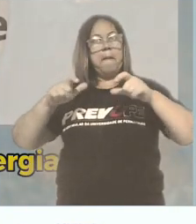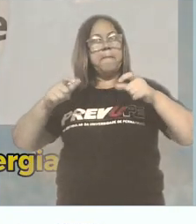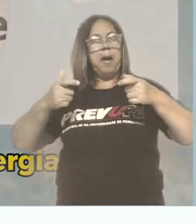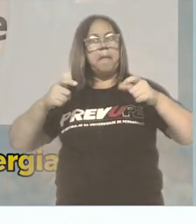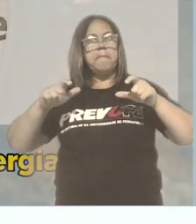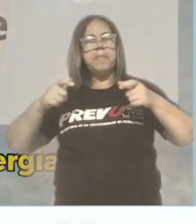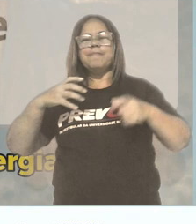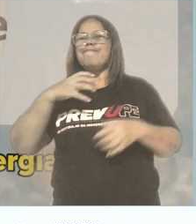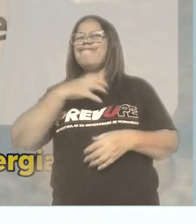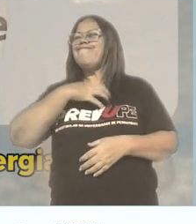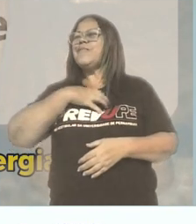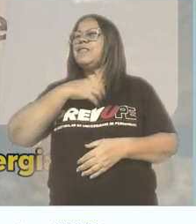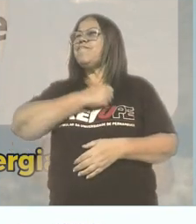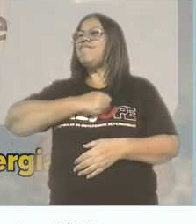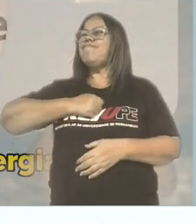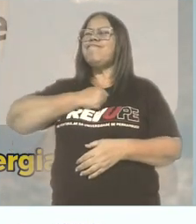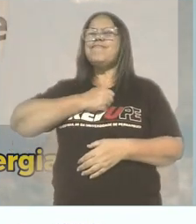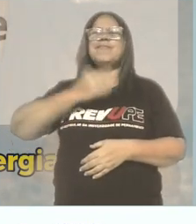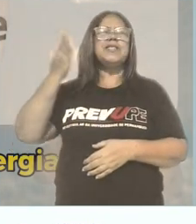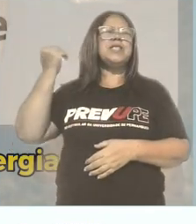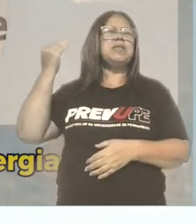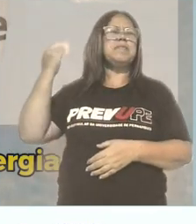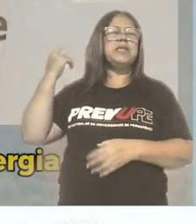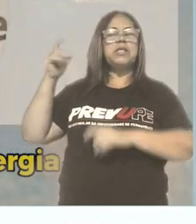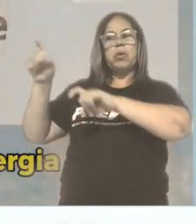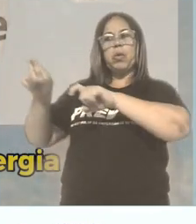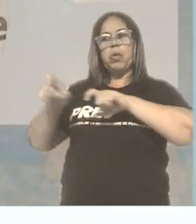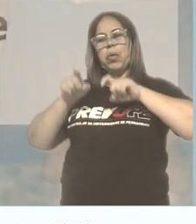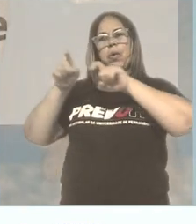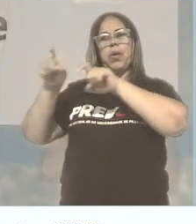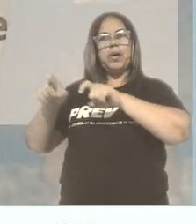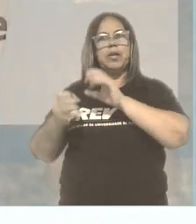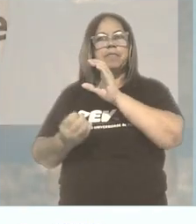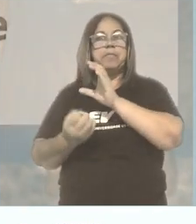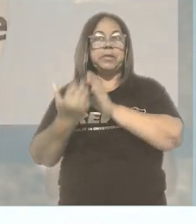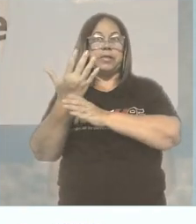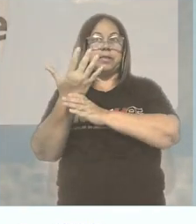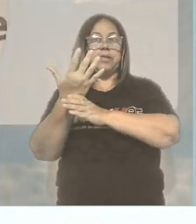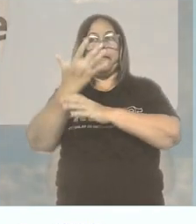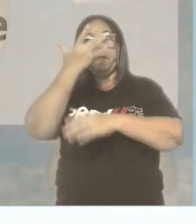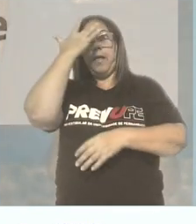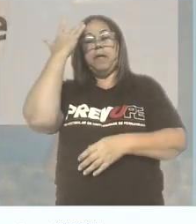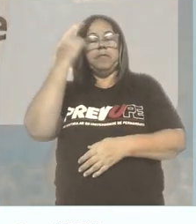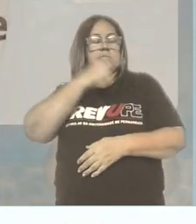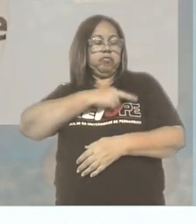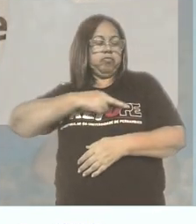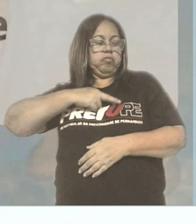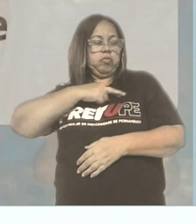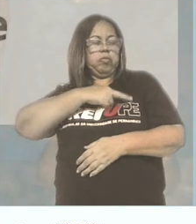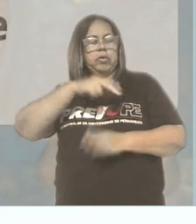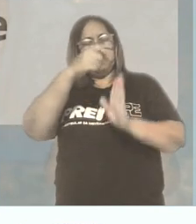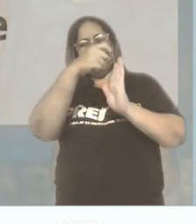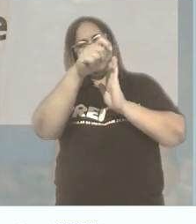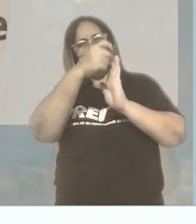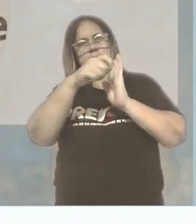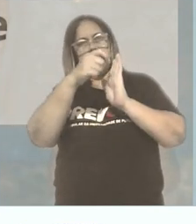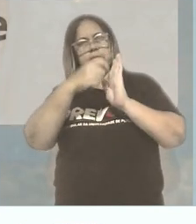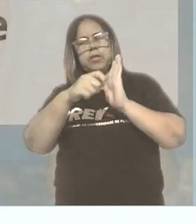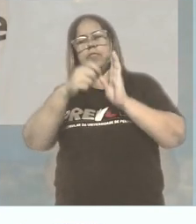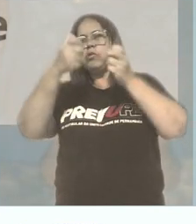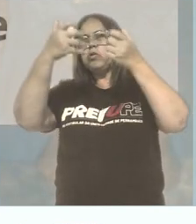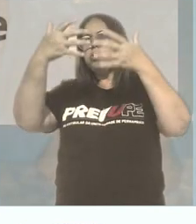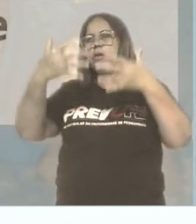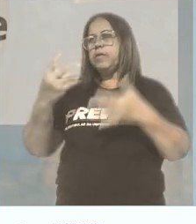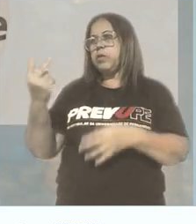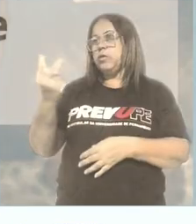sensação de nostalgia pelo passado Rural também emergia os românticos exploraram essa dualidade entre